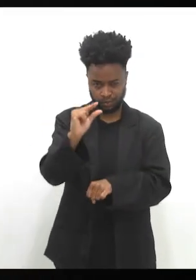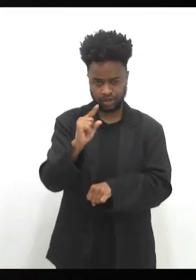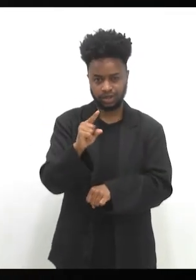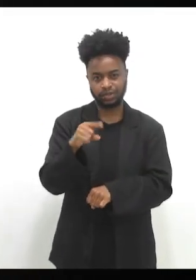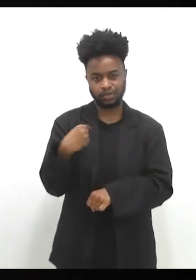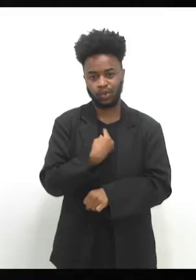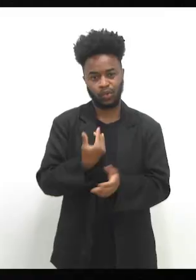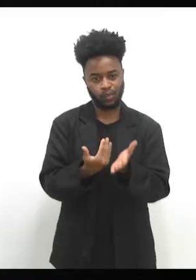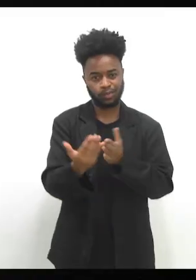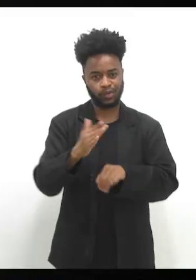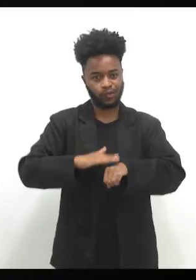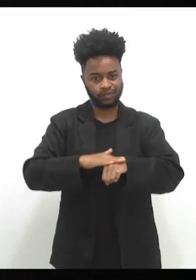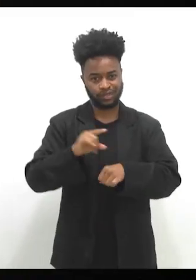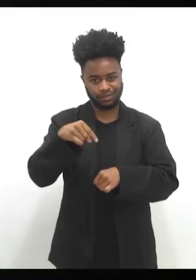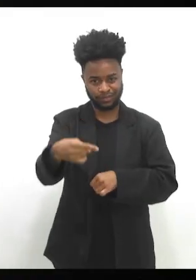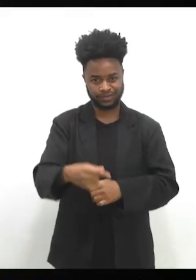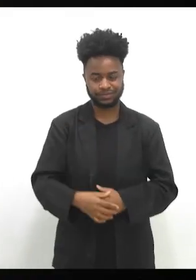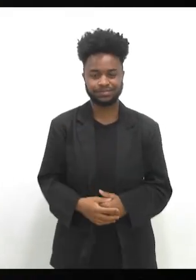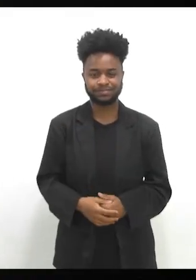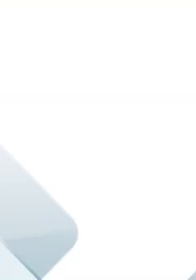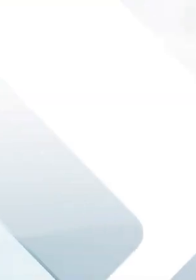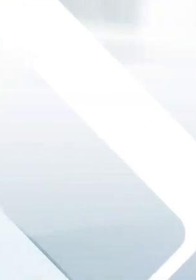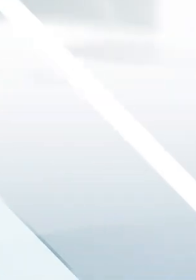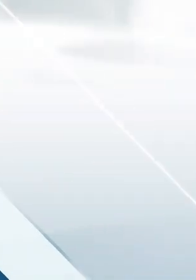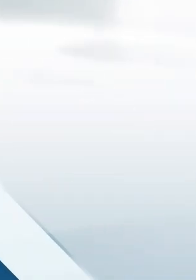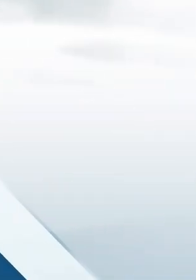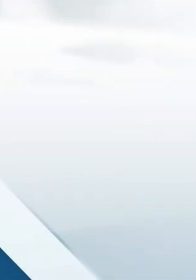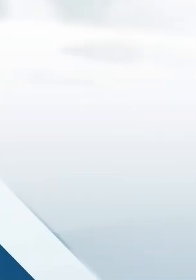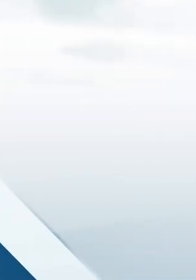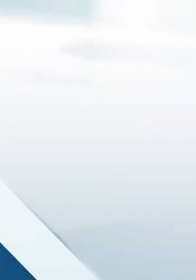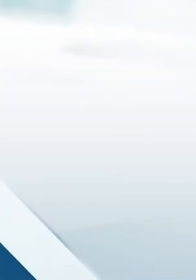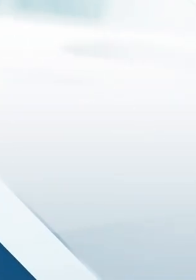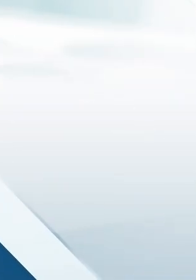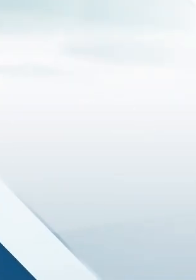Flávio Marinho está aqui, a gente já vai conversar com ele. Eu volto já já.